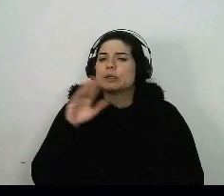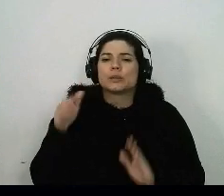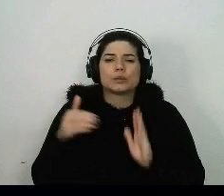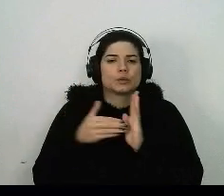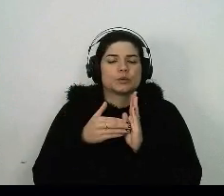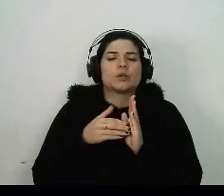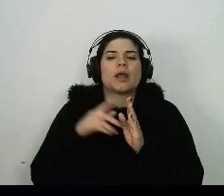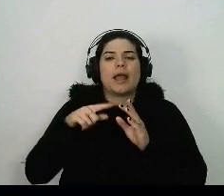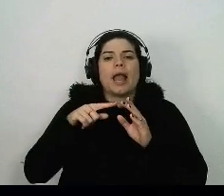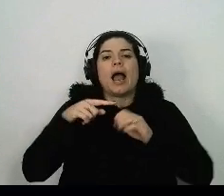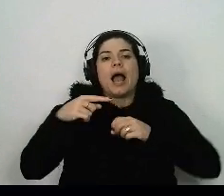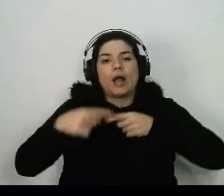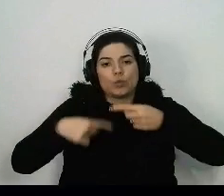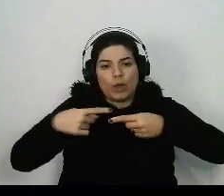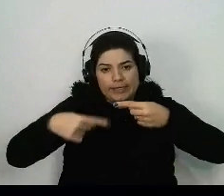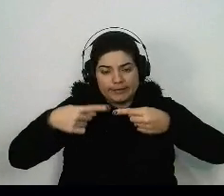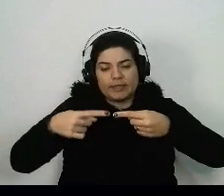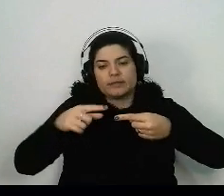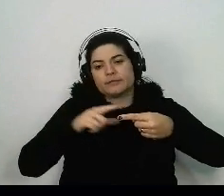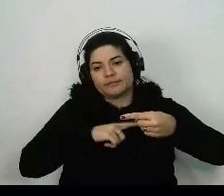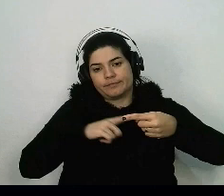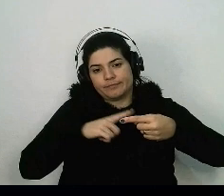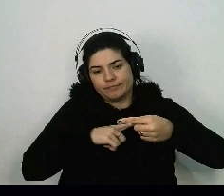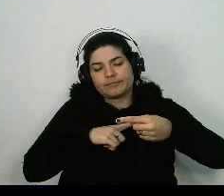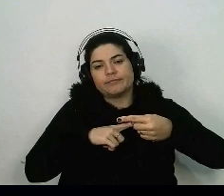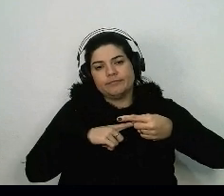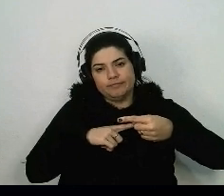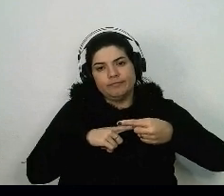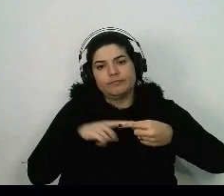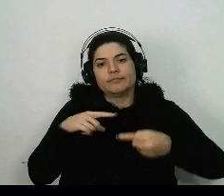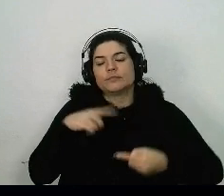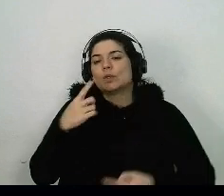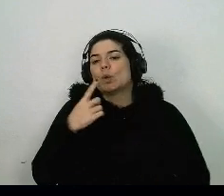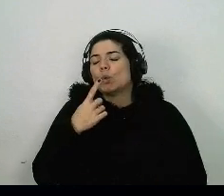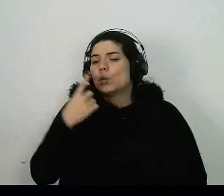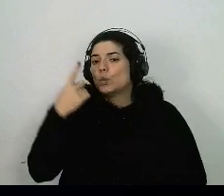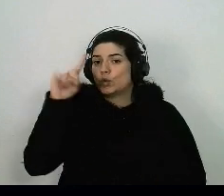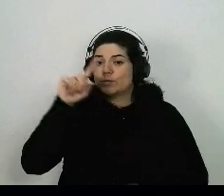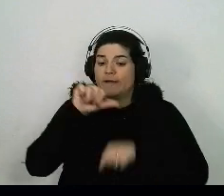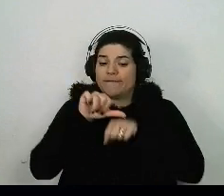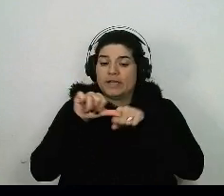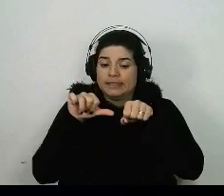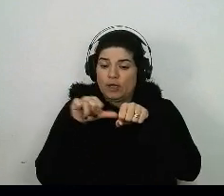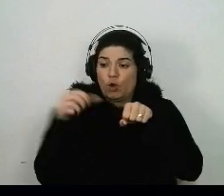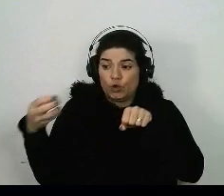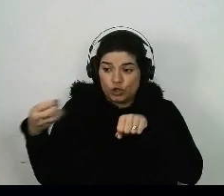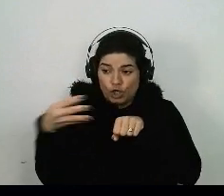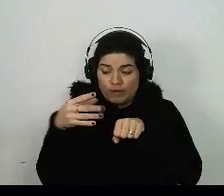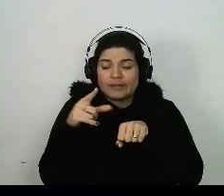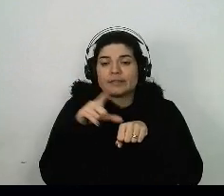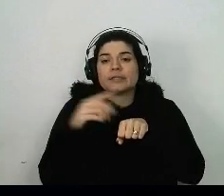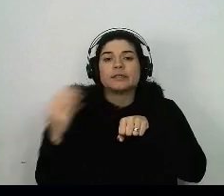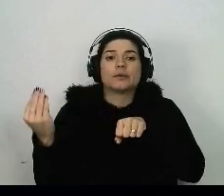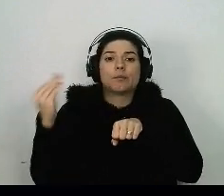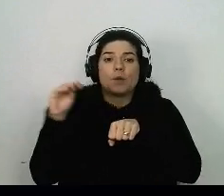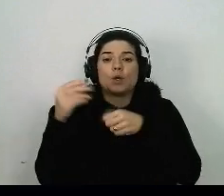falou, a gente tinha essa carga, mantinha as 3 últimas versões, a cada nova versão a gente insere um elemento no